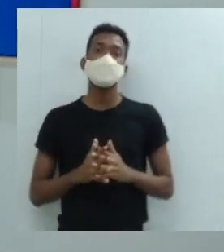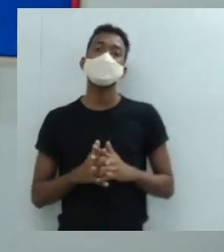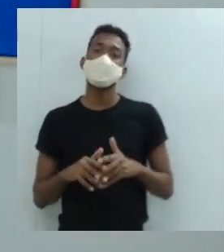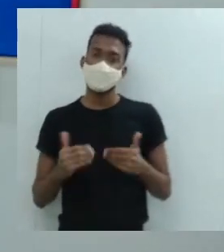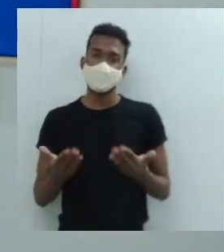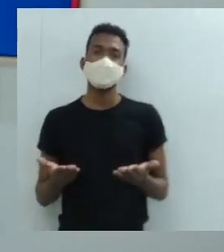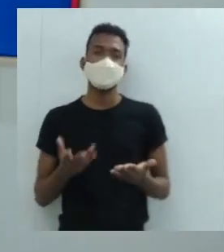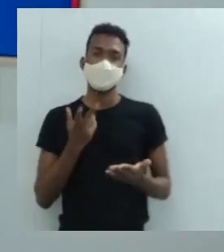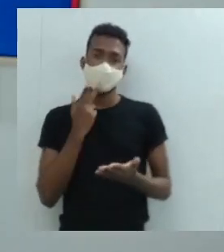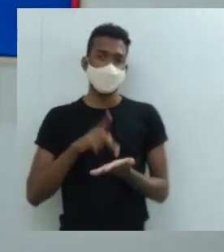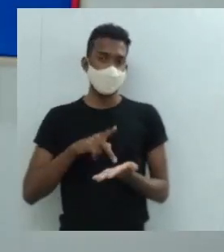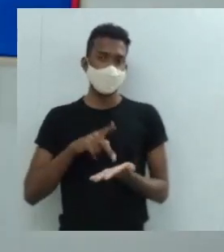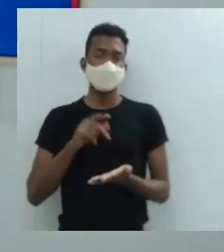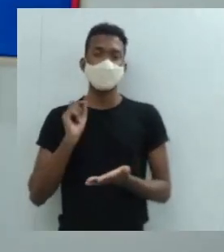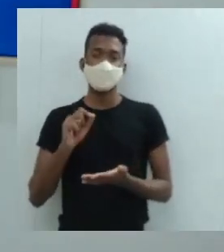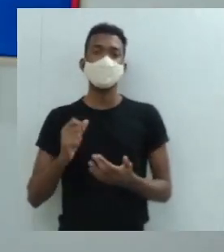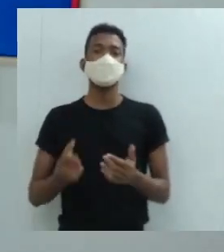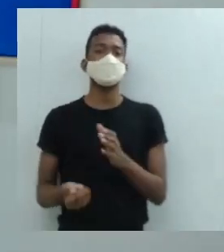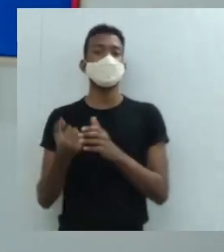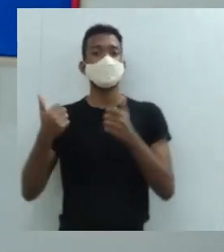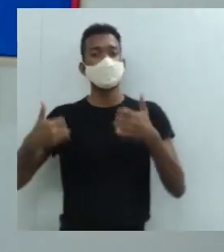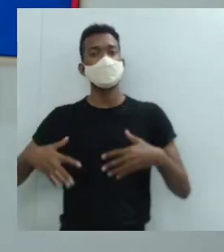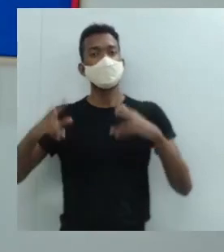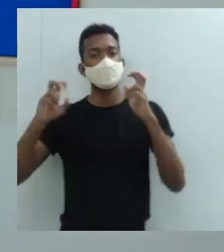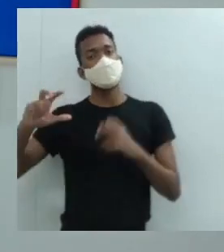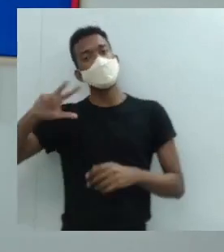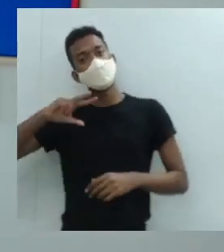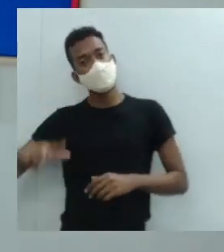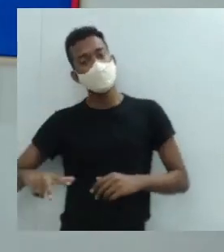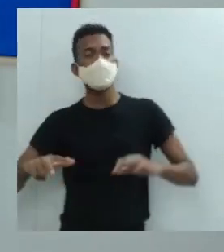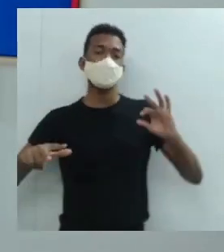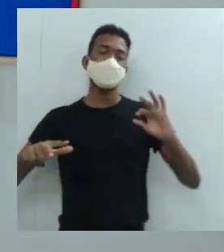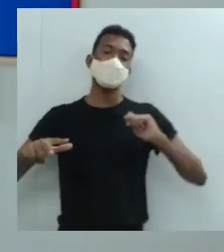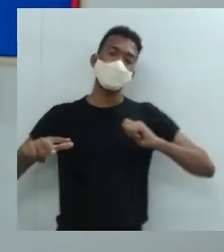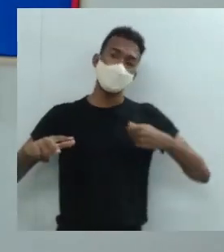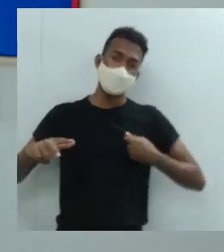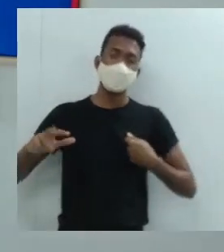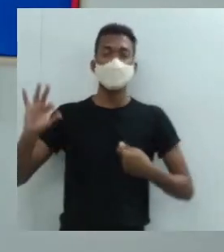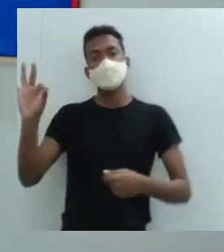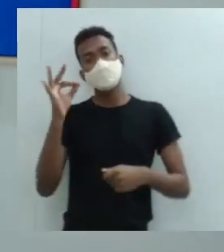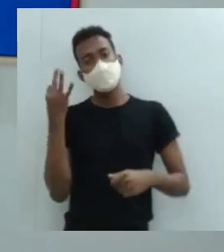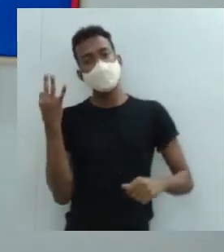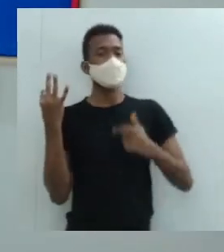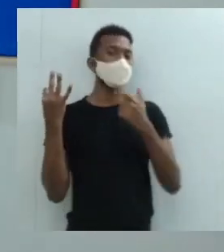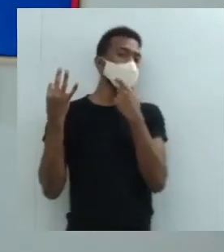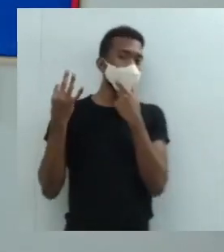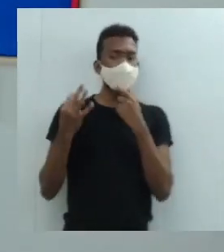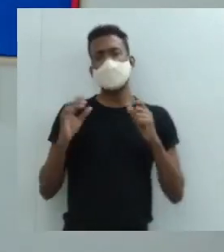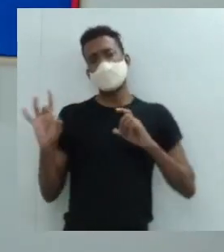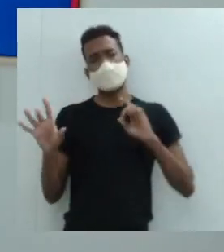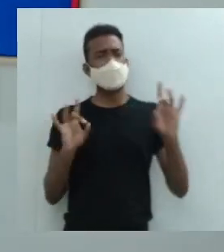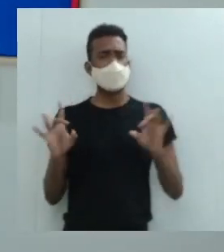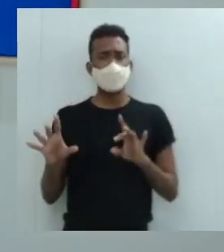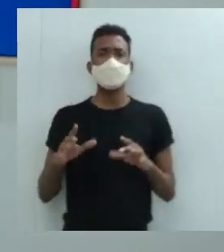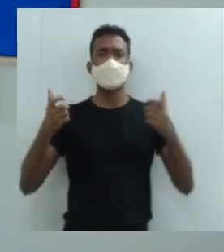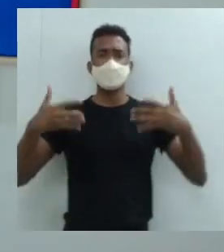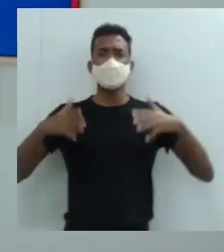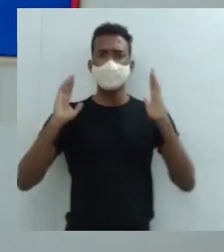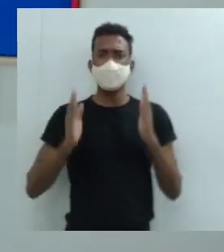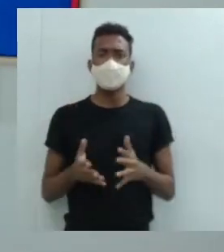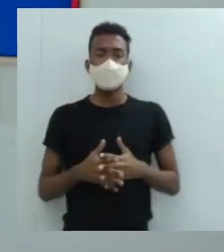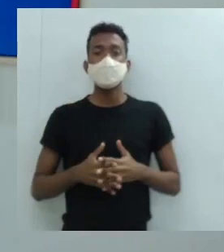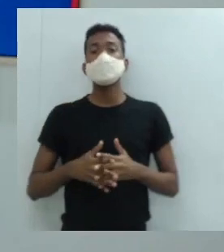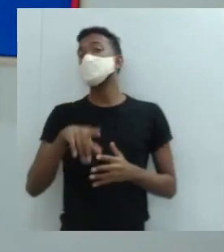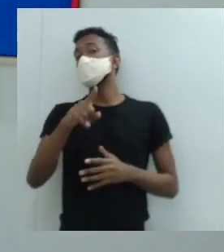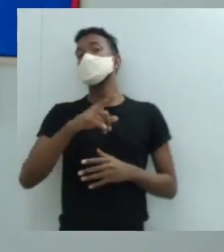na realidade, falando de Portugal, de Espanha, da França, da Inglaterra. Então, eu espero que vocês aproveitem